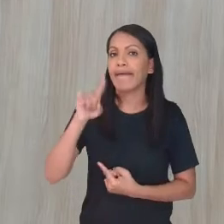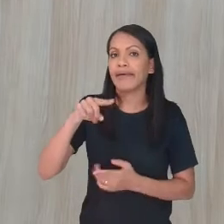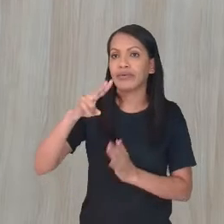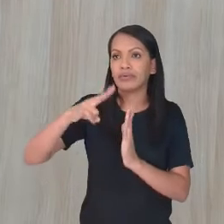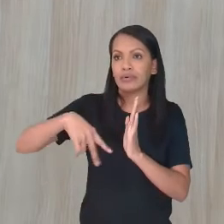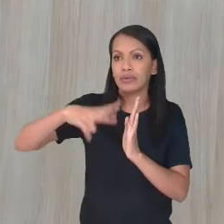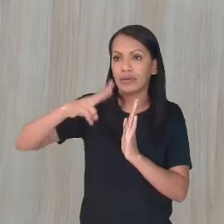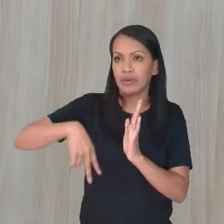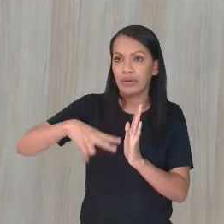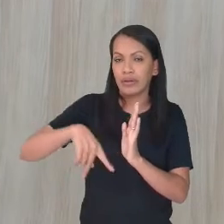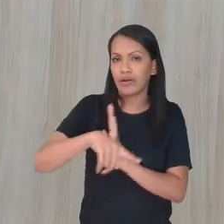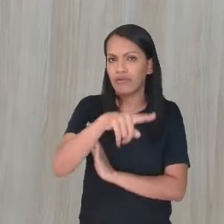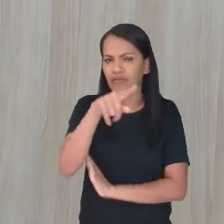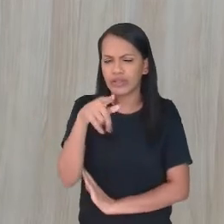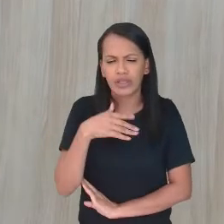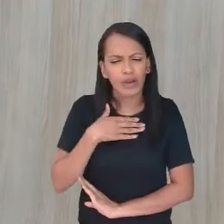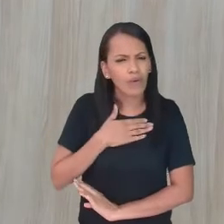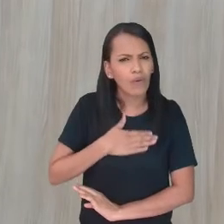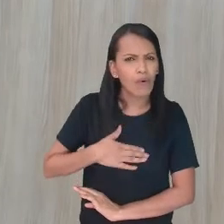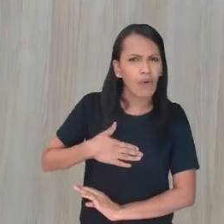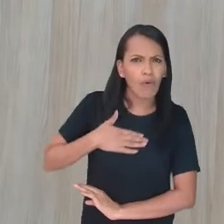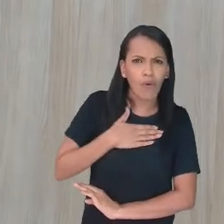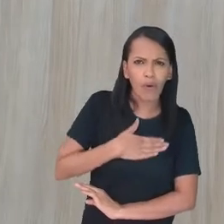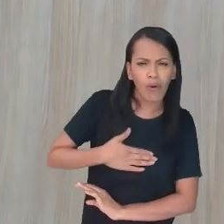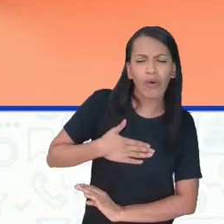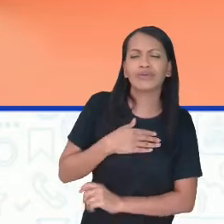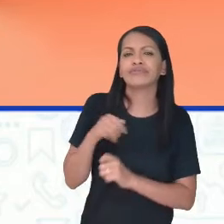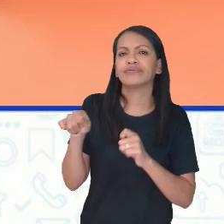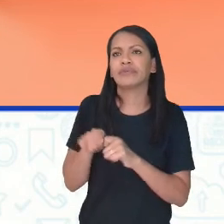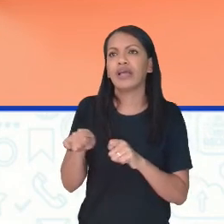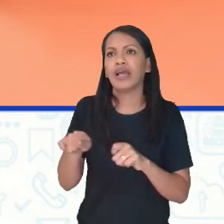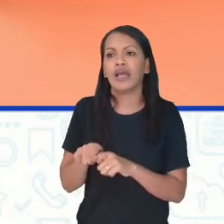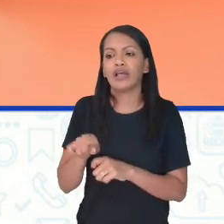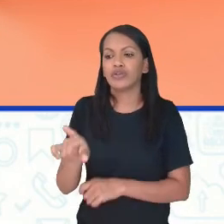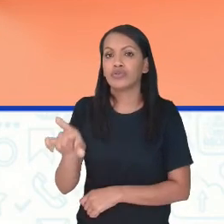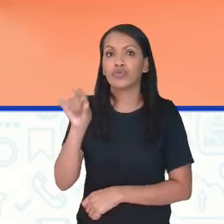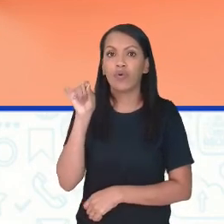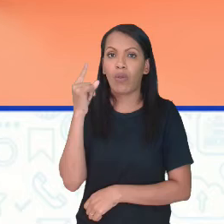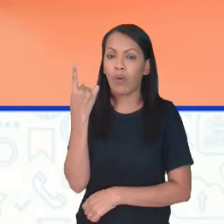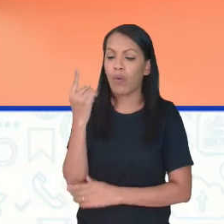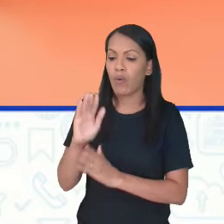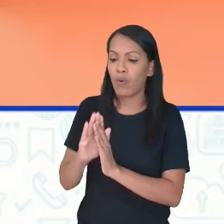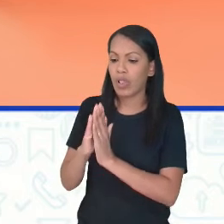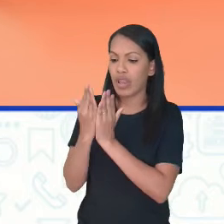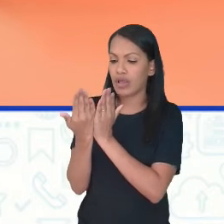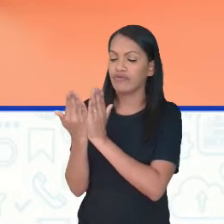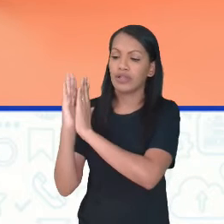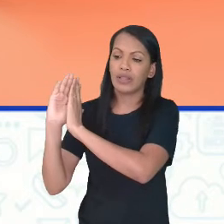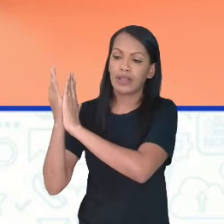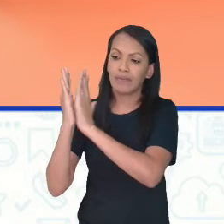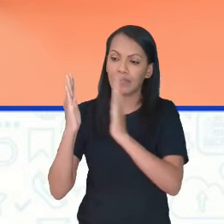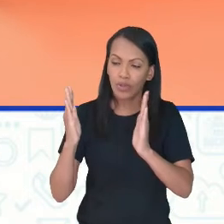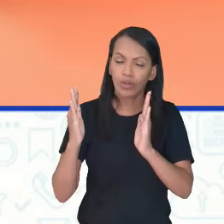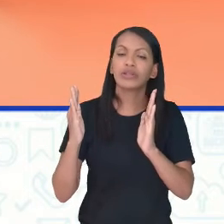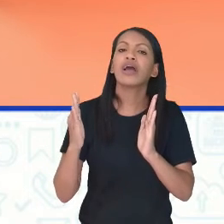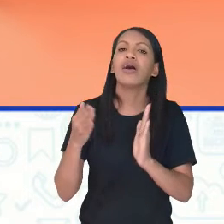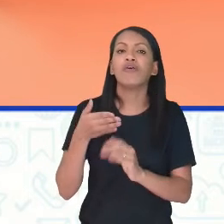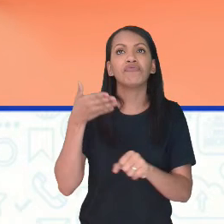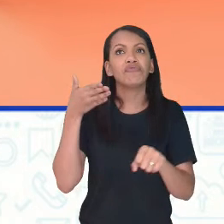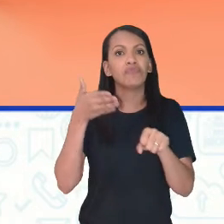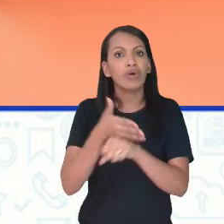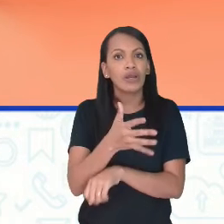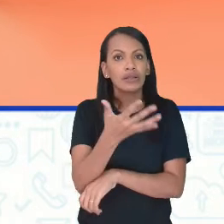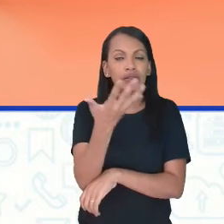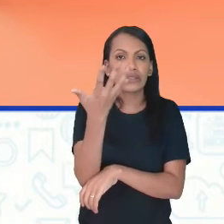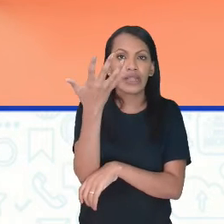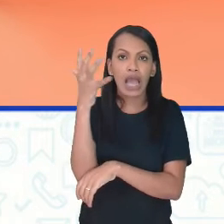é uma leitura que você goste de fazer. Escolha um livro na biblioteca da sua escola, leia-o, vá na árvore de livros, não é,